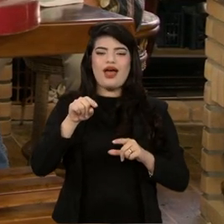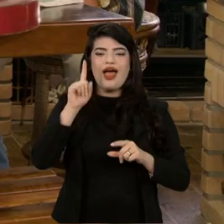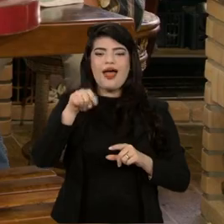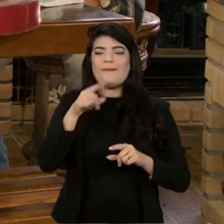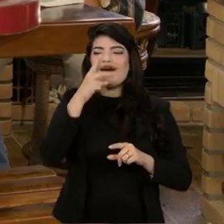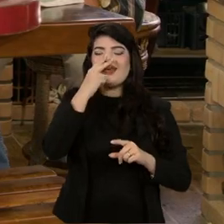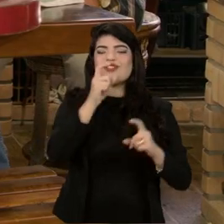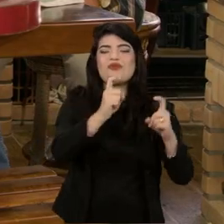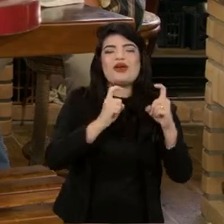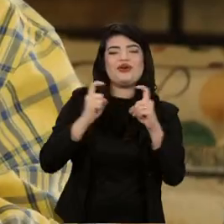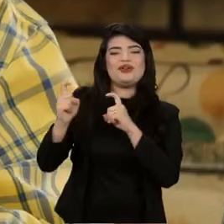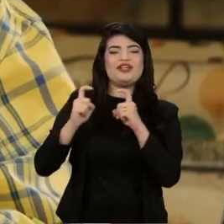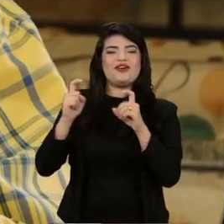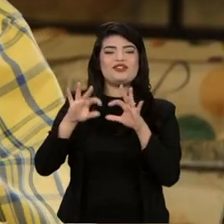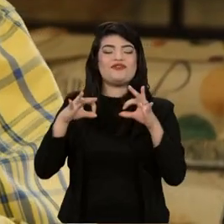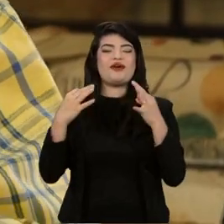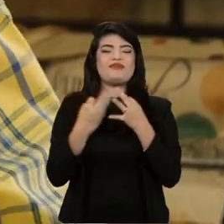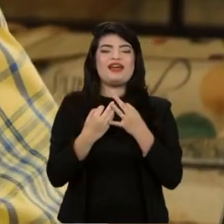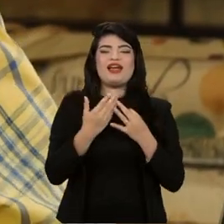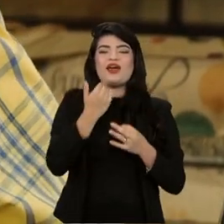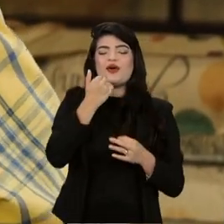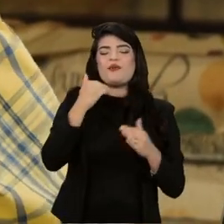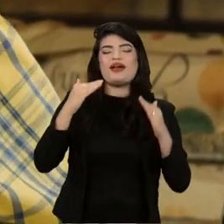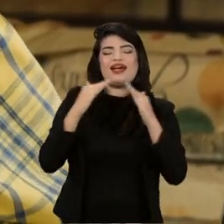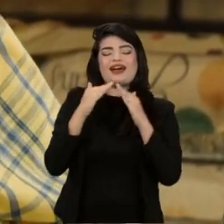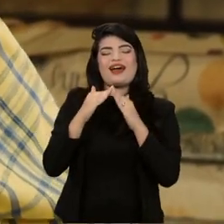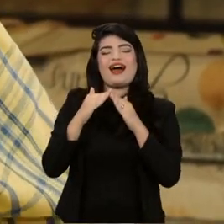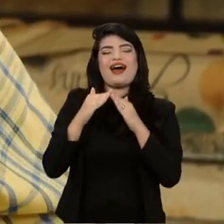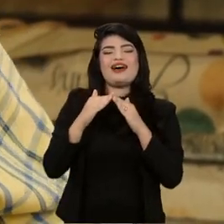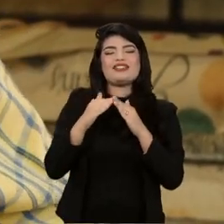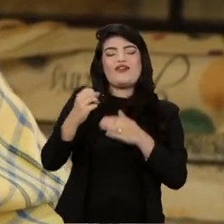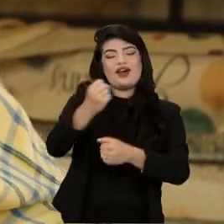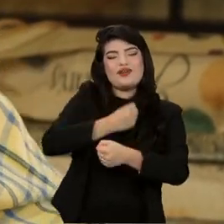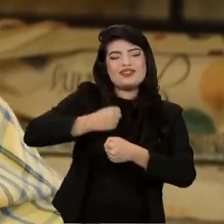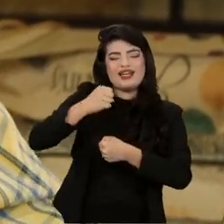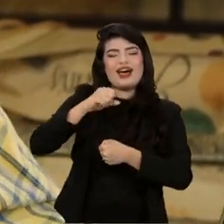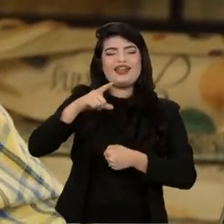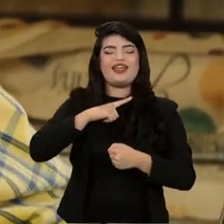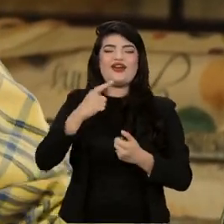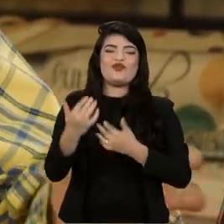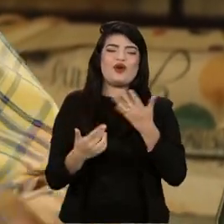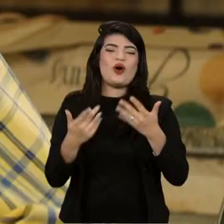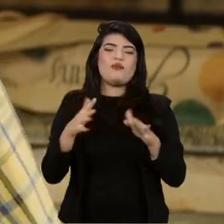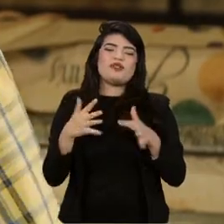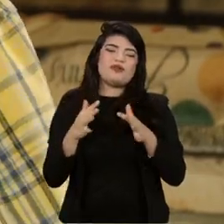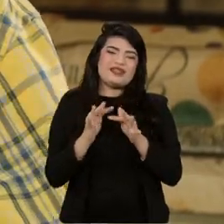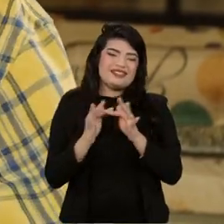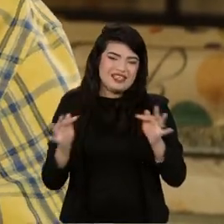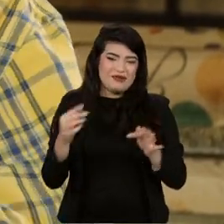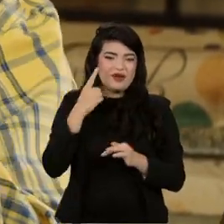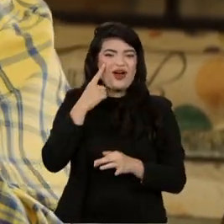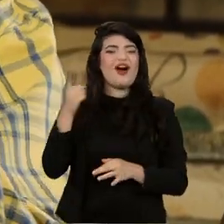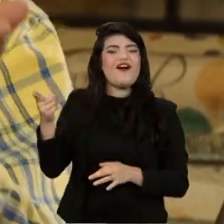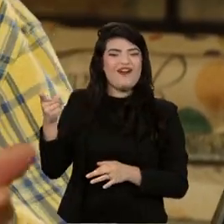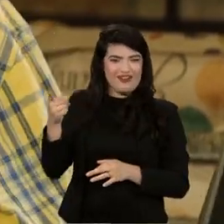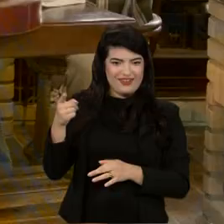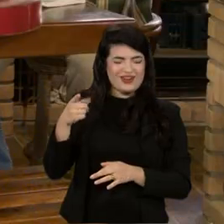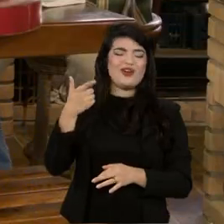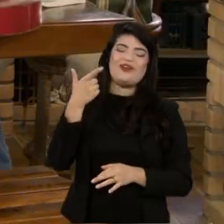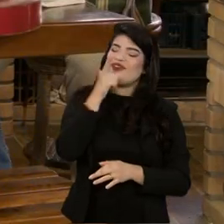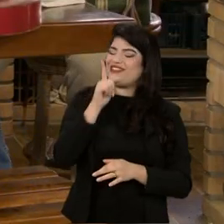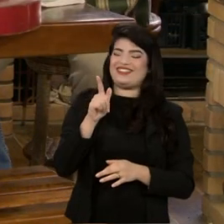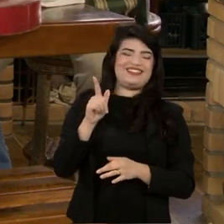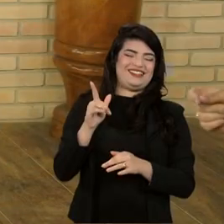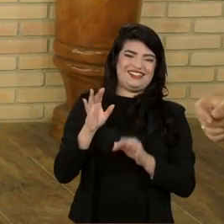de família. Vamos almoçar lá em casa? Vamos. Mas vai lá, vai cozinhar pra mim, tem um fogãozinho mais ou menos lá, olha aí, ó. É assim que a coisa funciona.